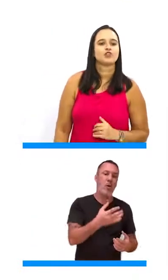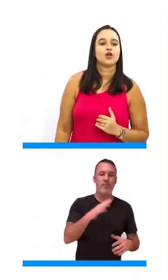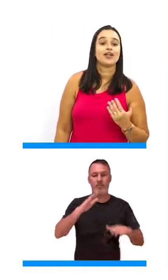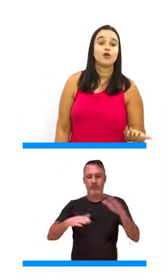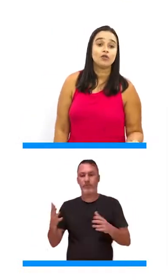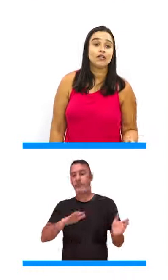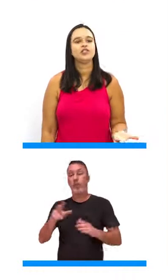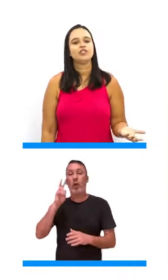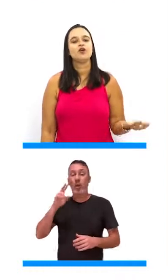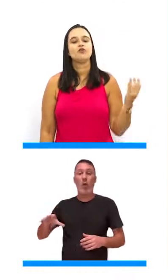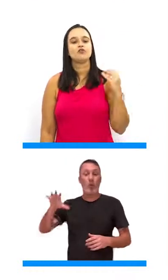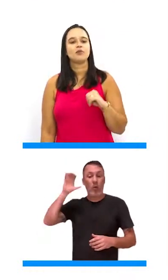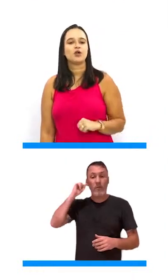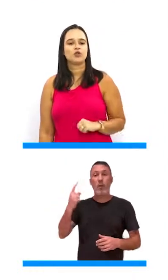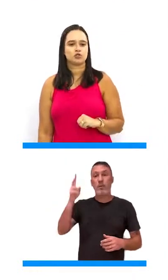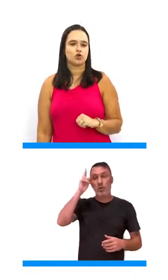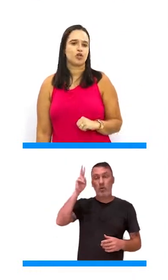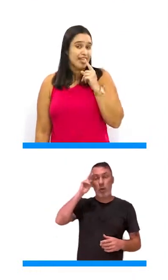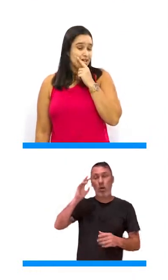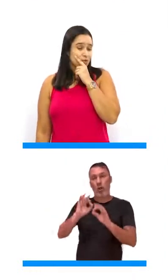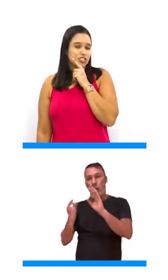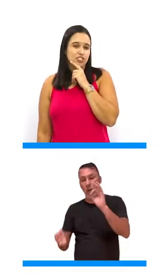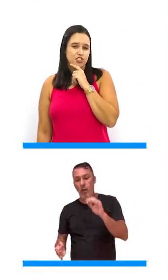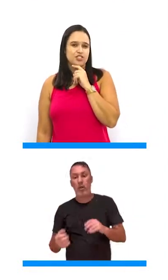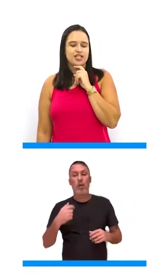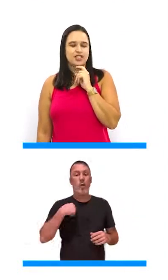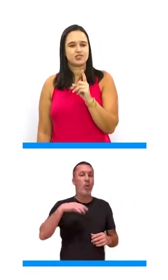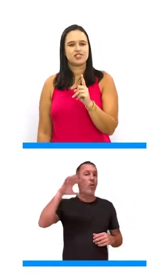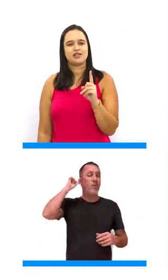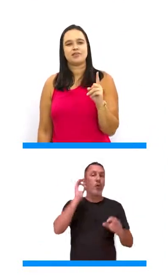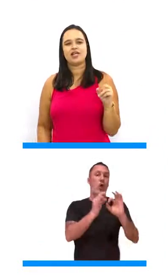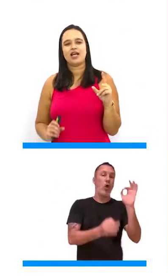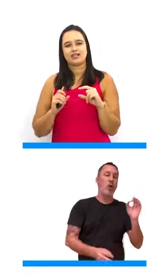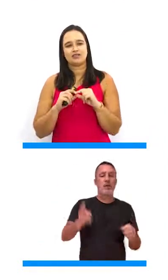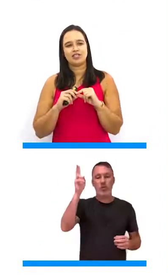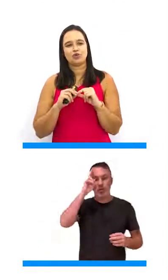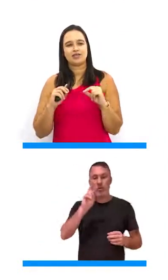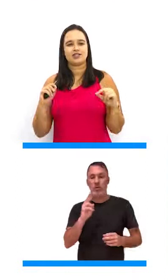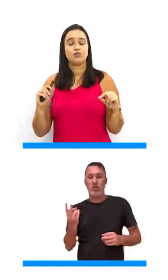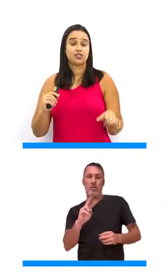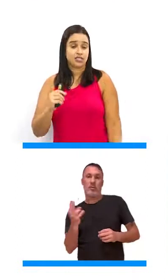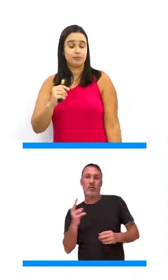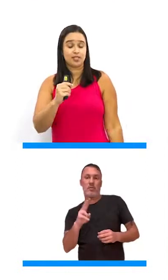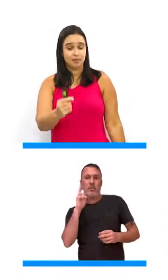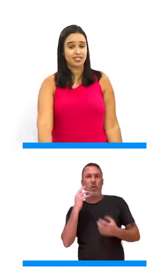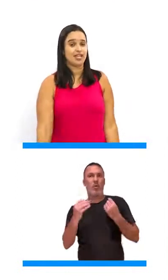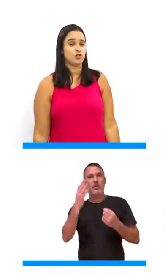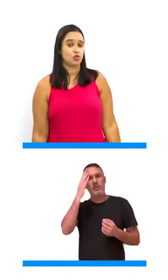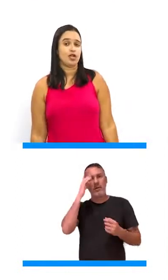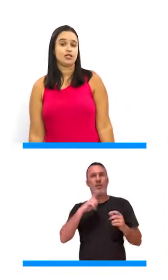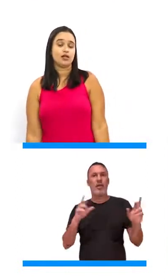uma história longa e ouvi uma longa história. É importante dizer que às vezes também a questão da entoação também